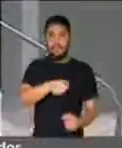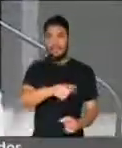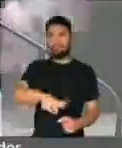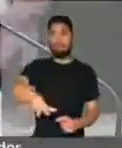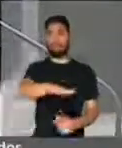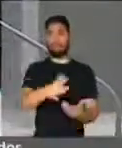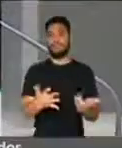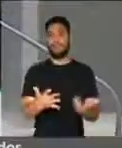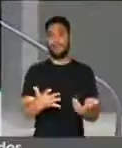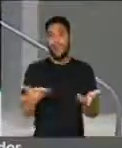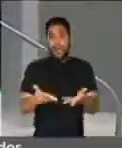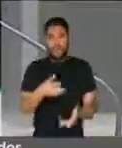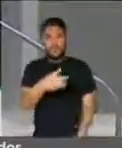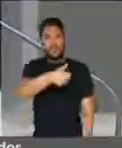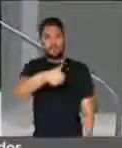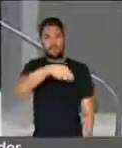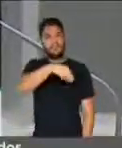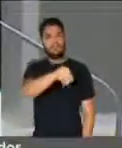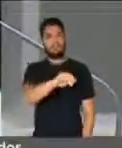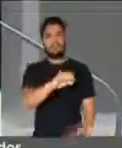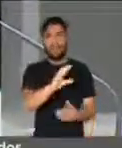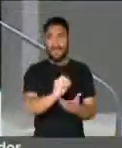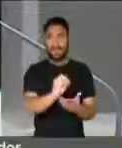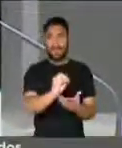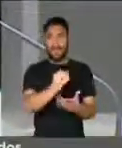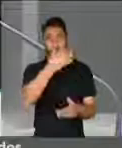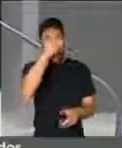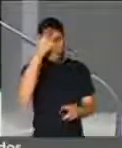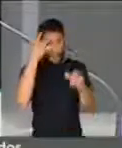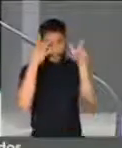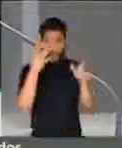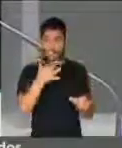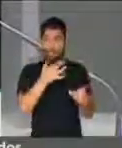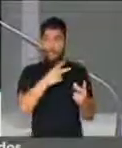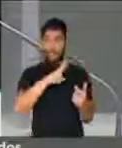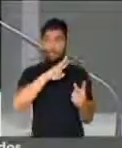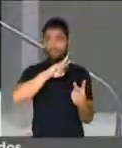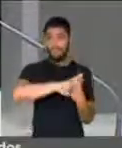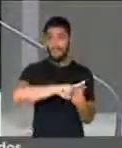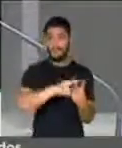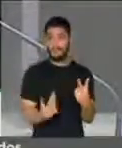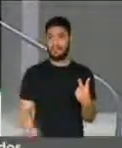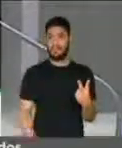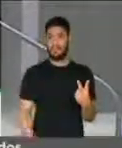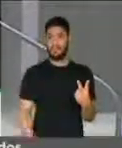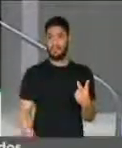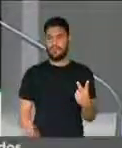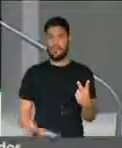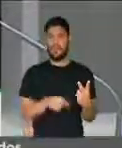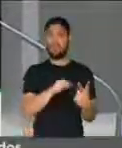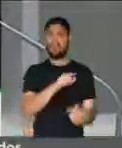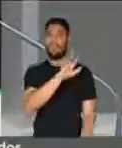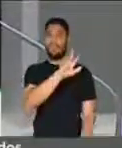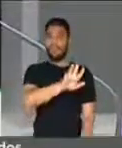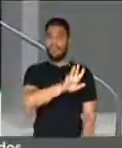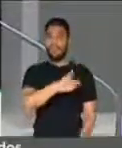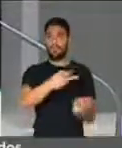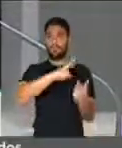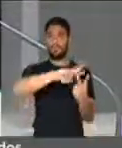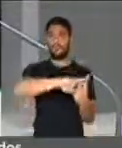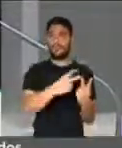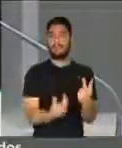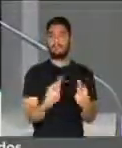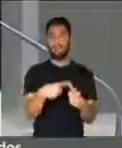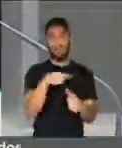maio, onde mais uma vez um trabalhador está preso pelo legítimo direito de defender